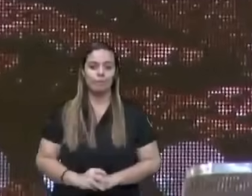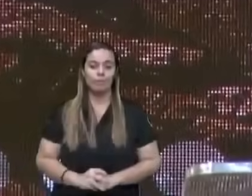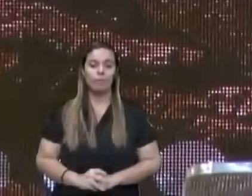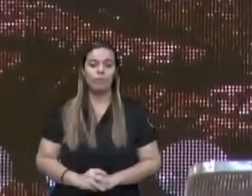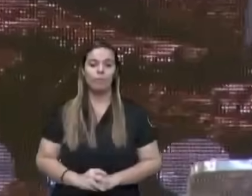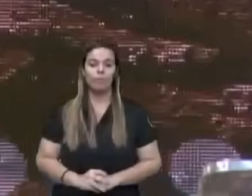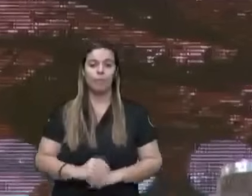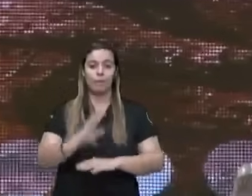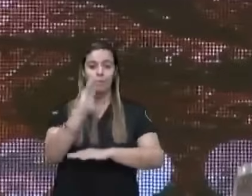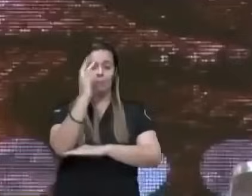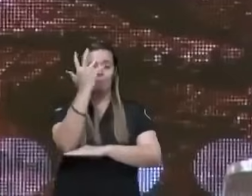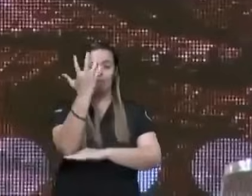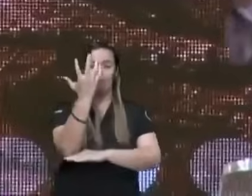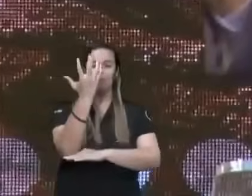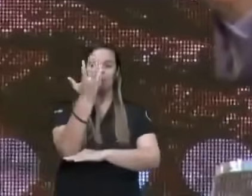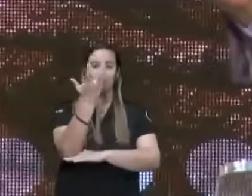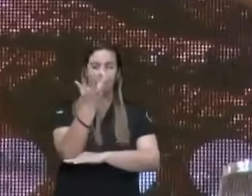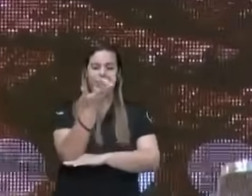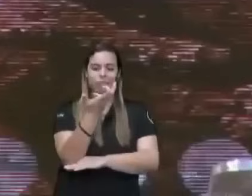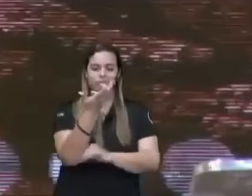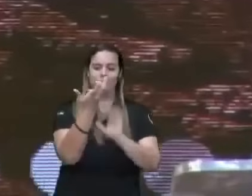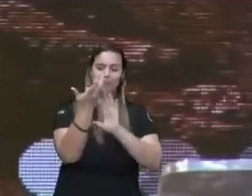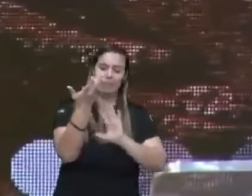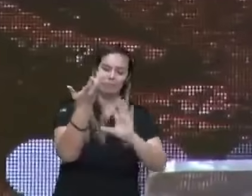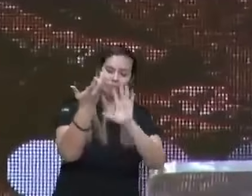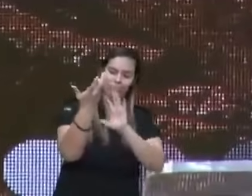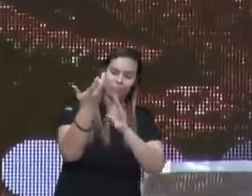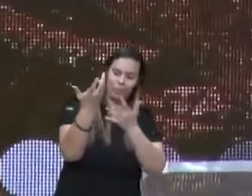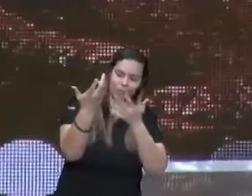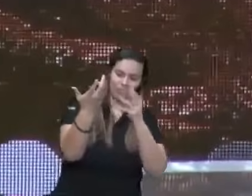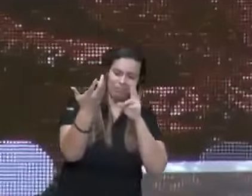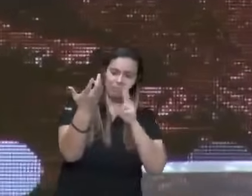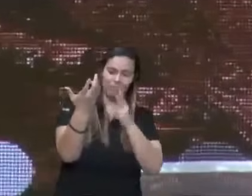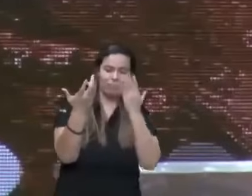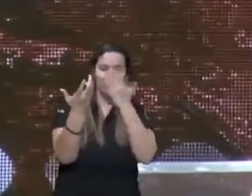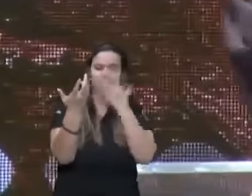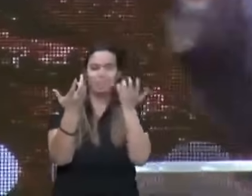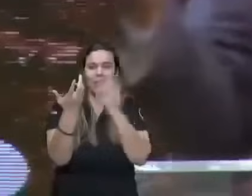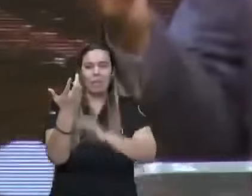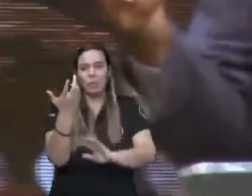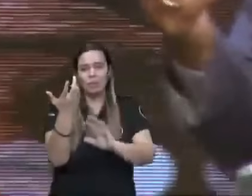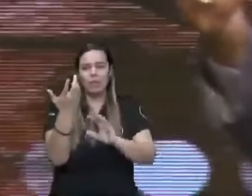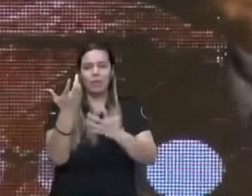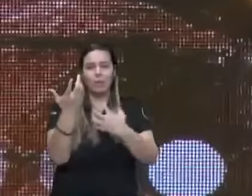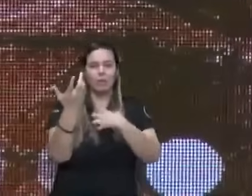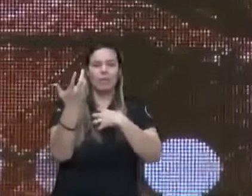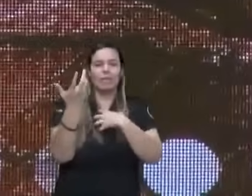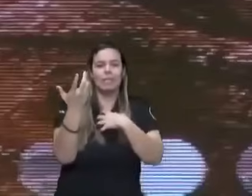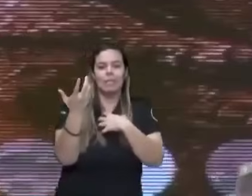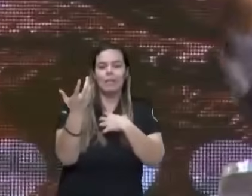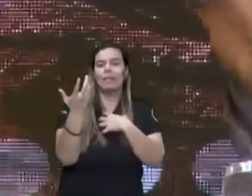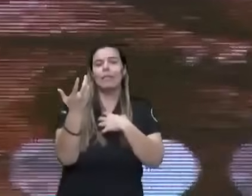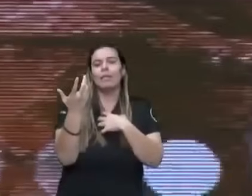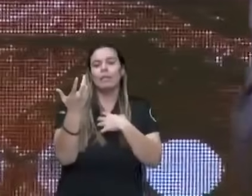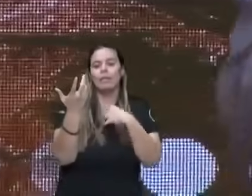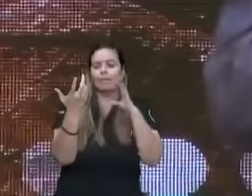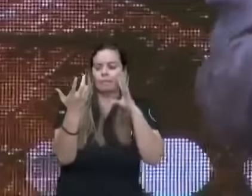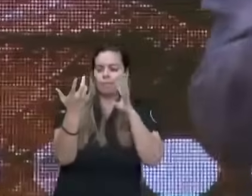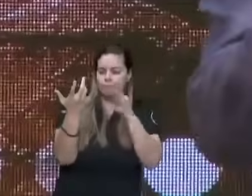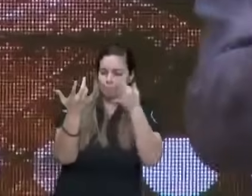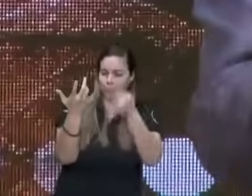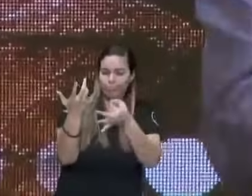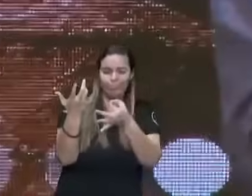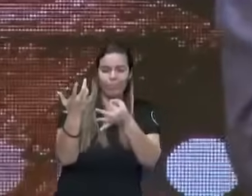aparência que faça com que você fique atraído para ver ou que causa, não é, atenção